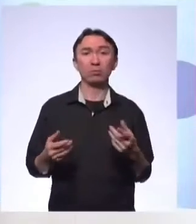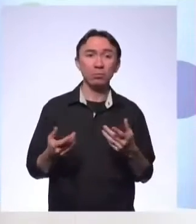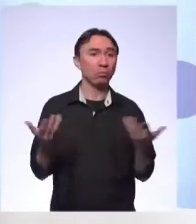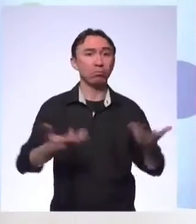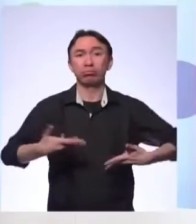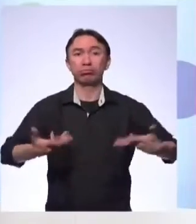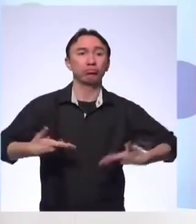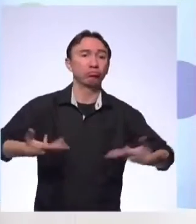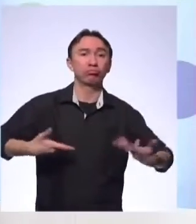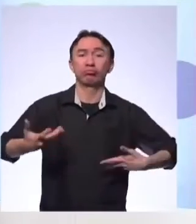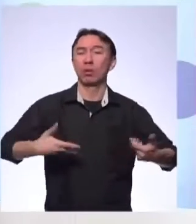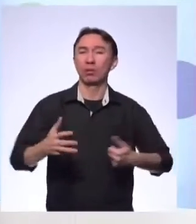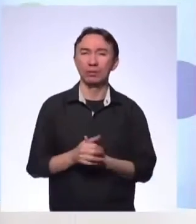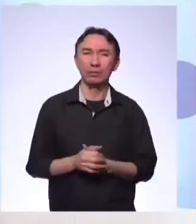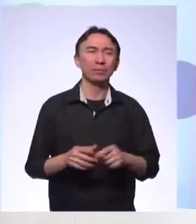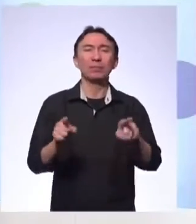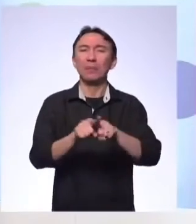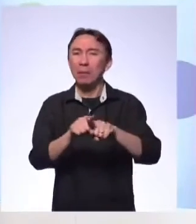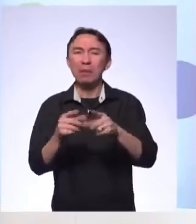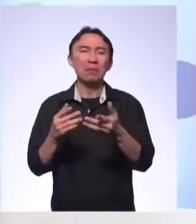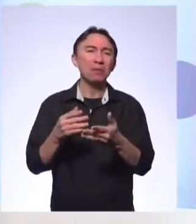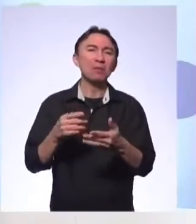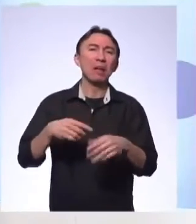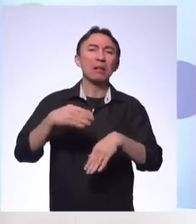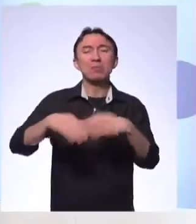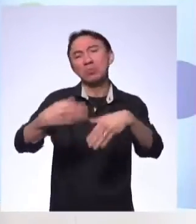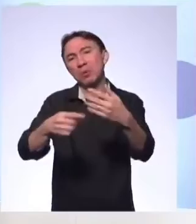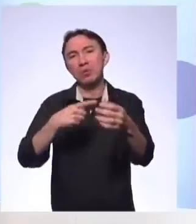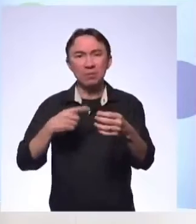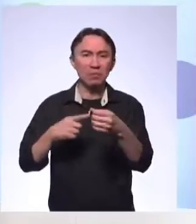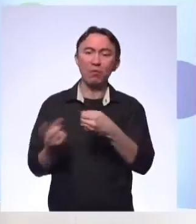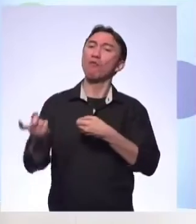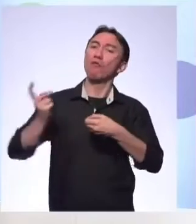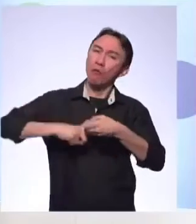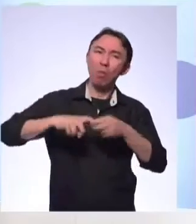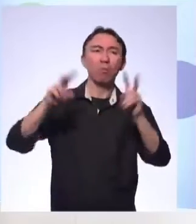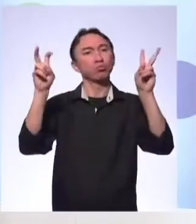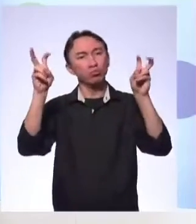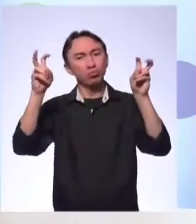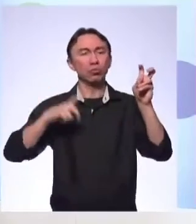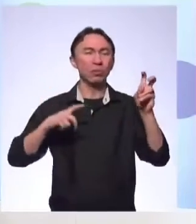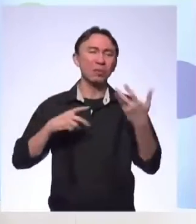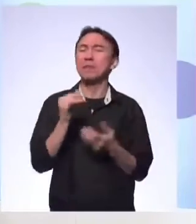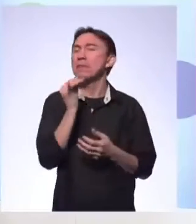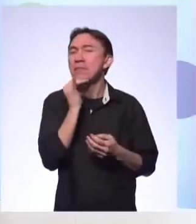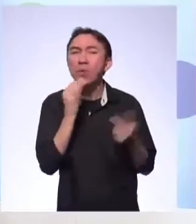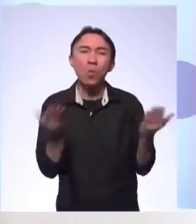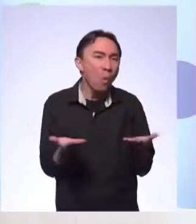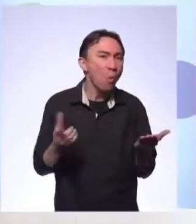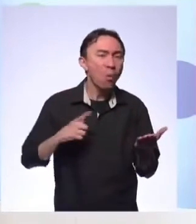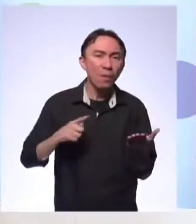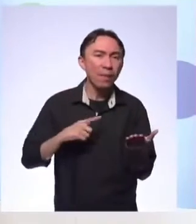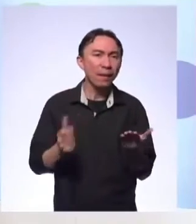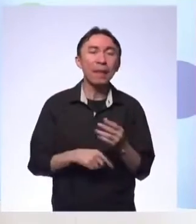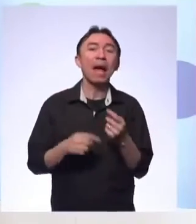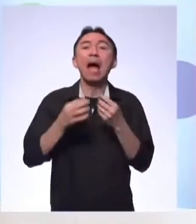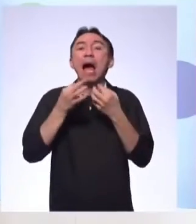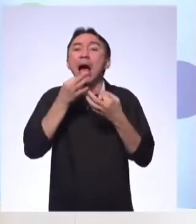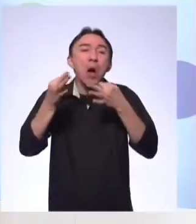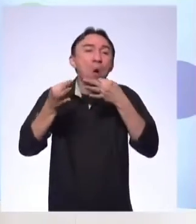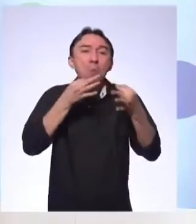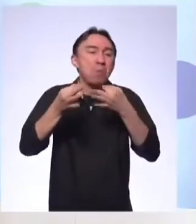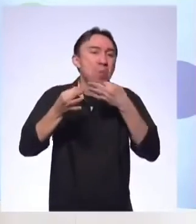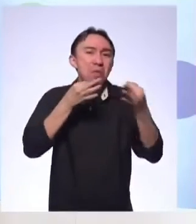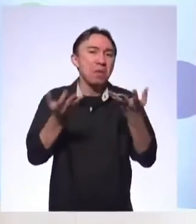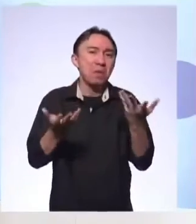tempo a gente vai voltando assunto né Taiana que nem argumentação apresentei hoje mas eu já tinha apresentado antes em frente da sala se a gente seguindo não dá